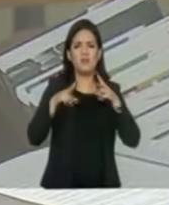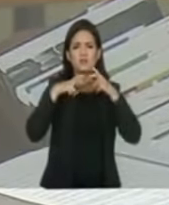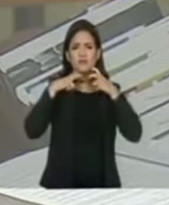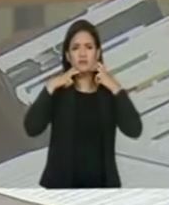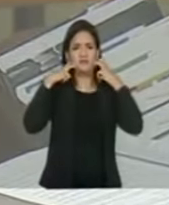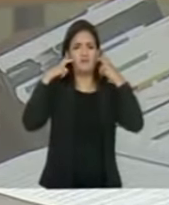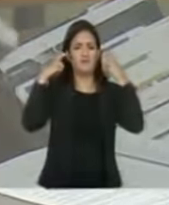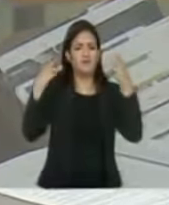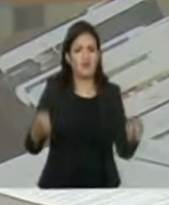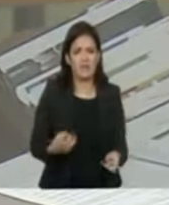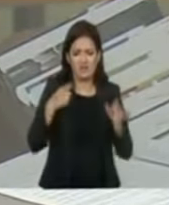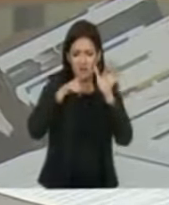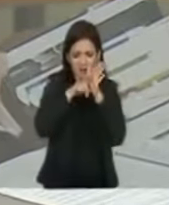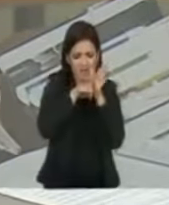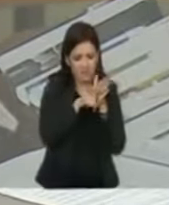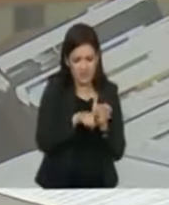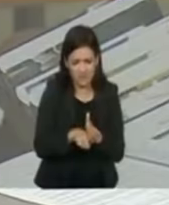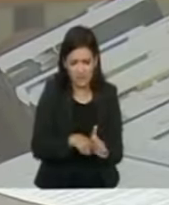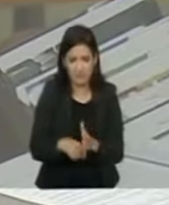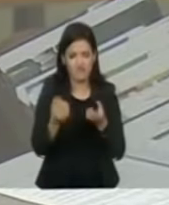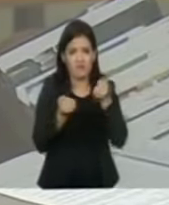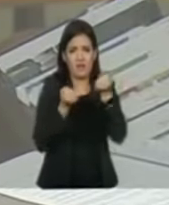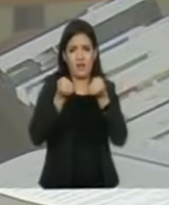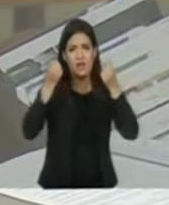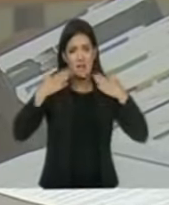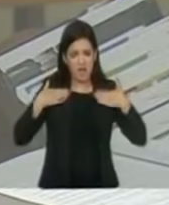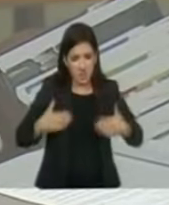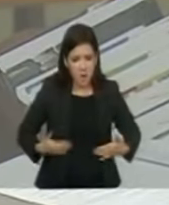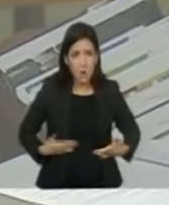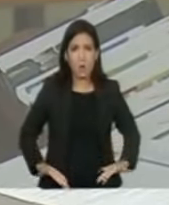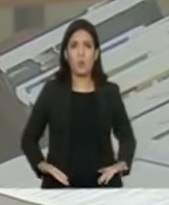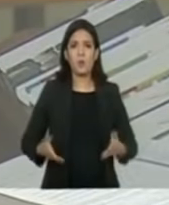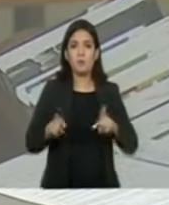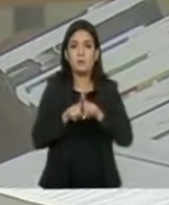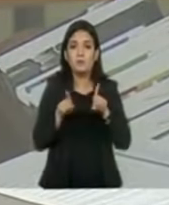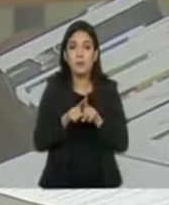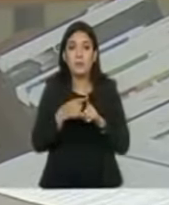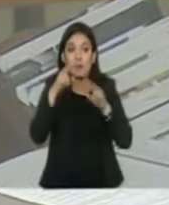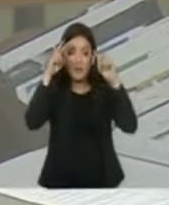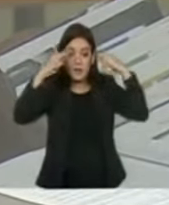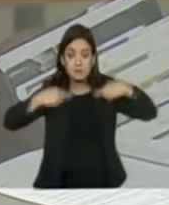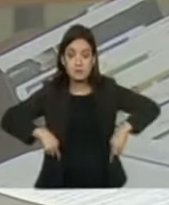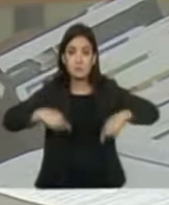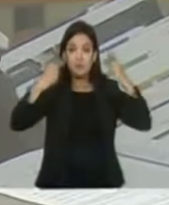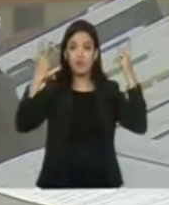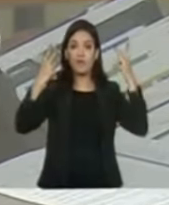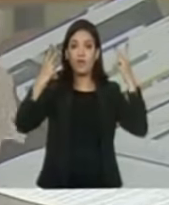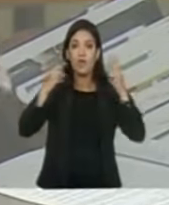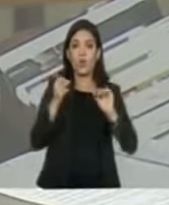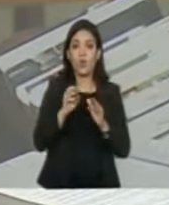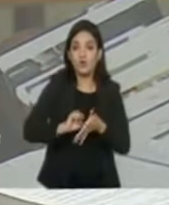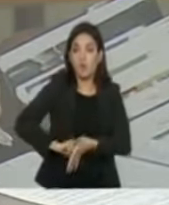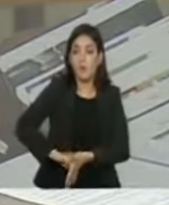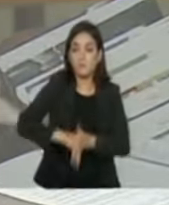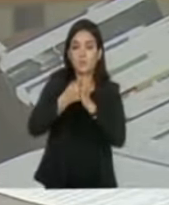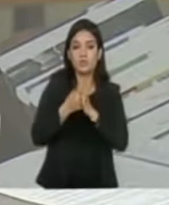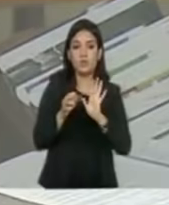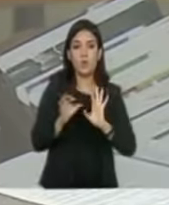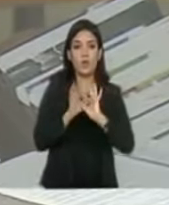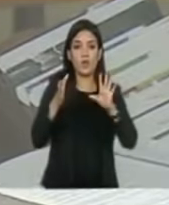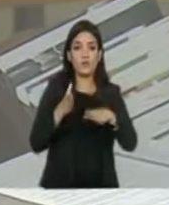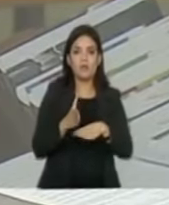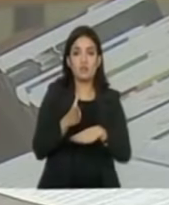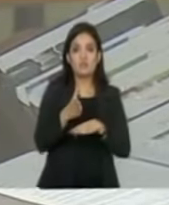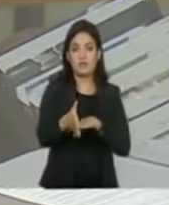teve sócios é seu fisicamente também ser revistado suas vestes e terem impedido o livre acesso a um